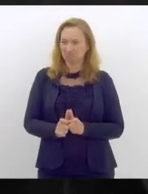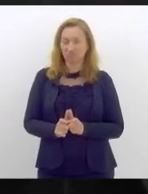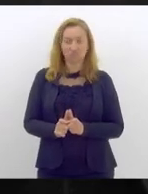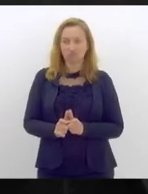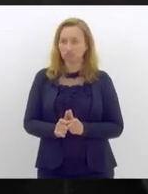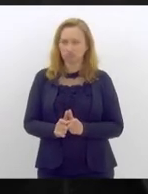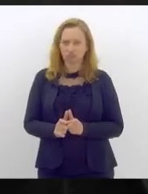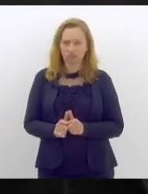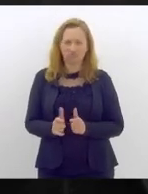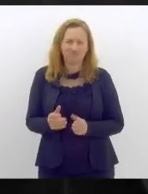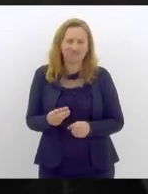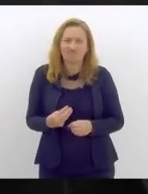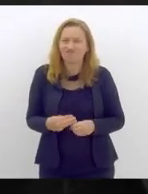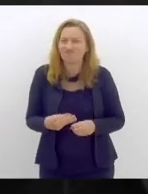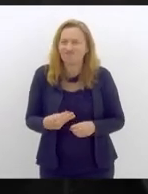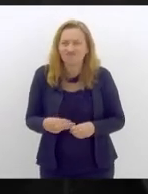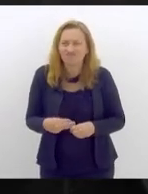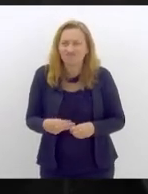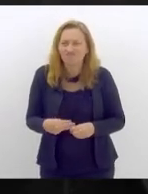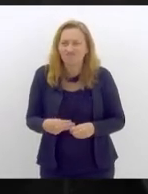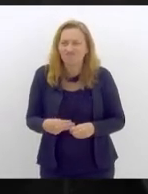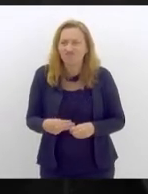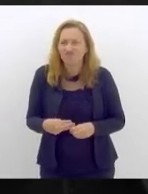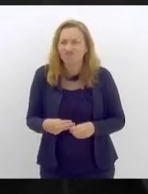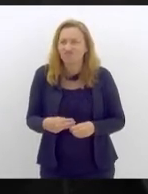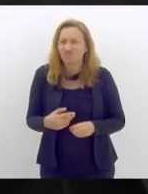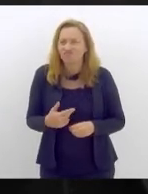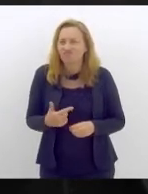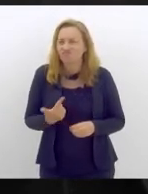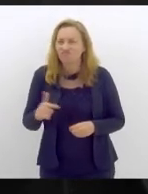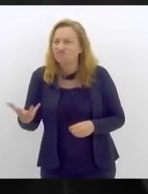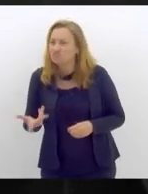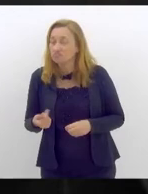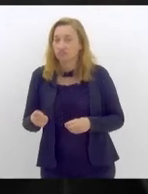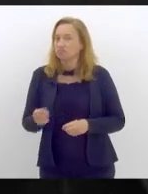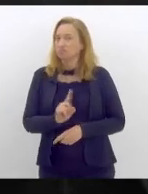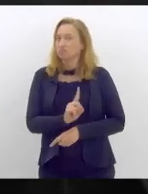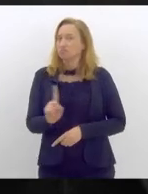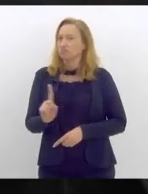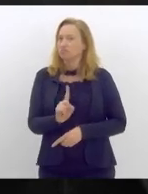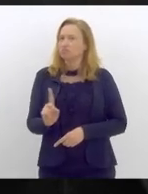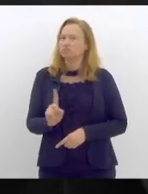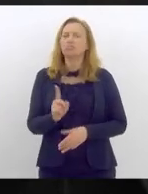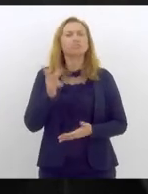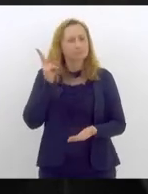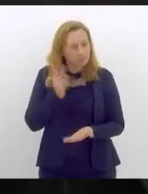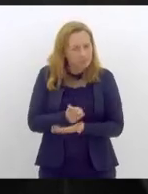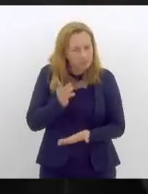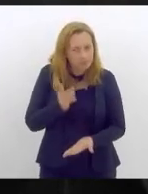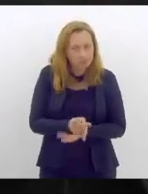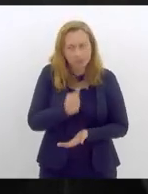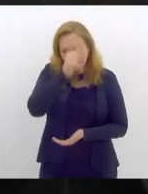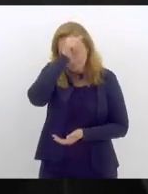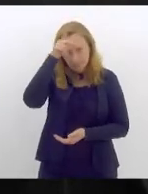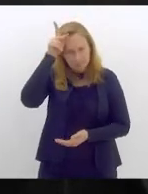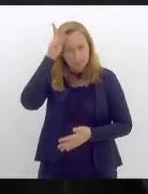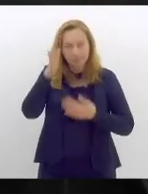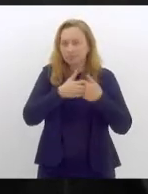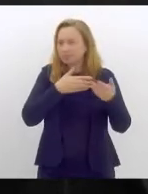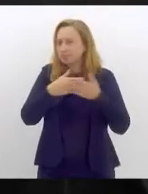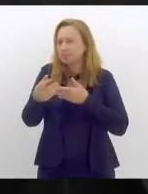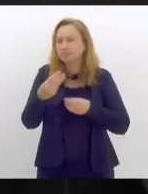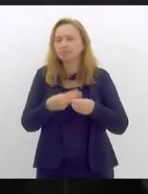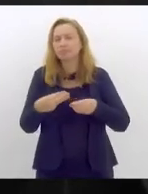município sem expressão insisto mesmo que se tratasse do prefeito de qualquer município